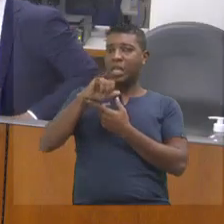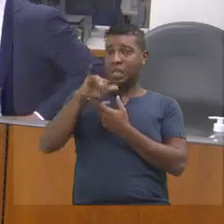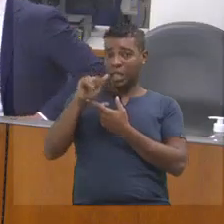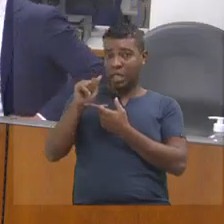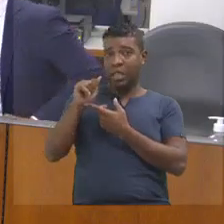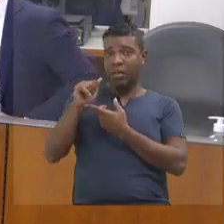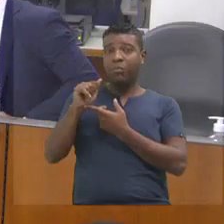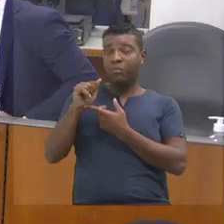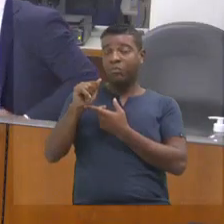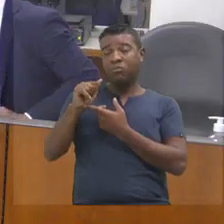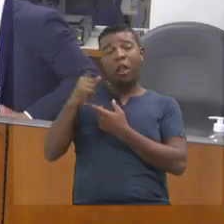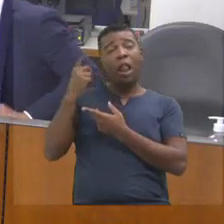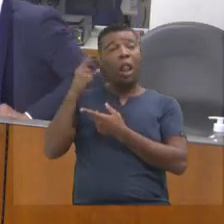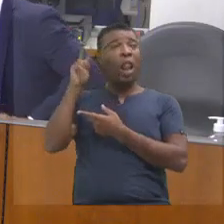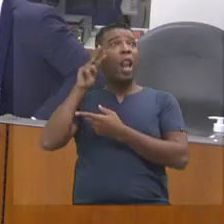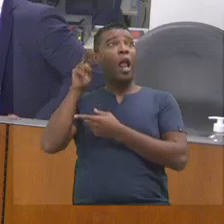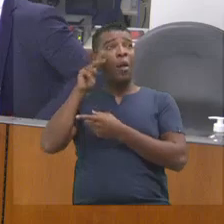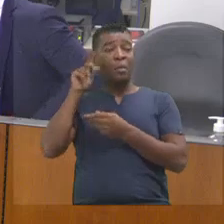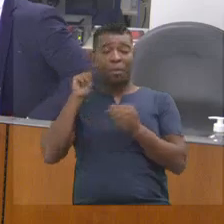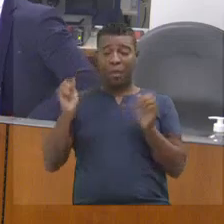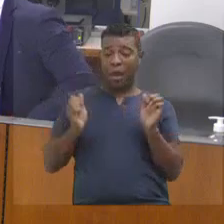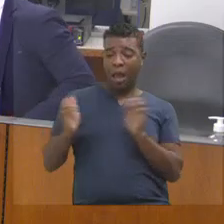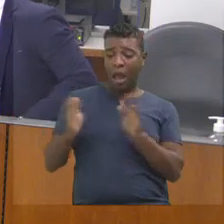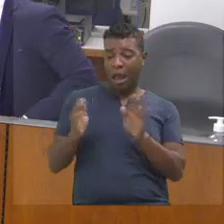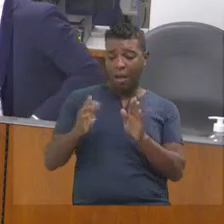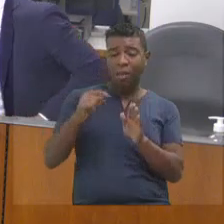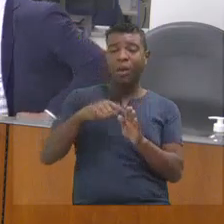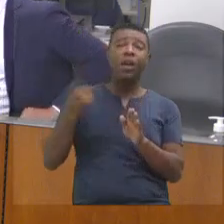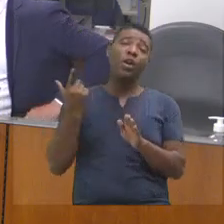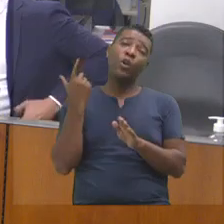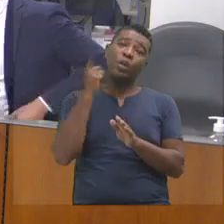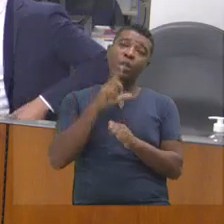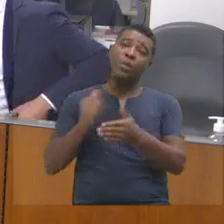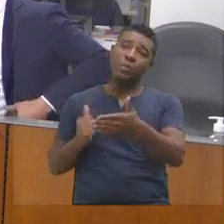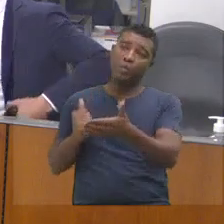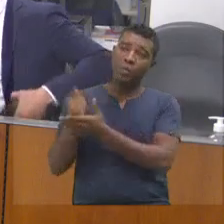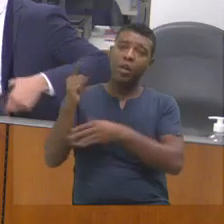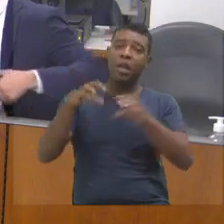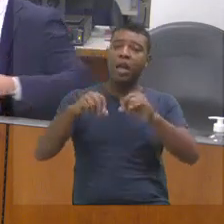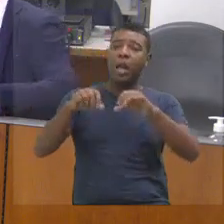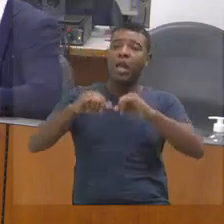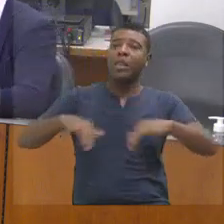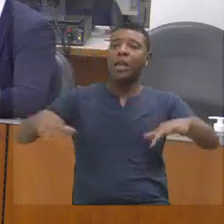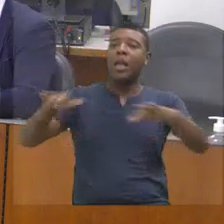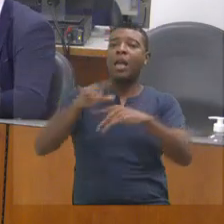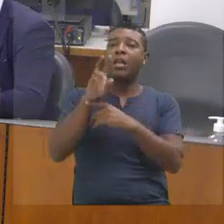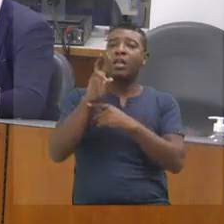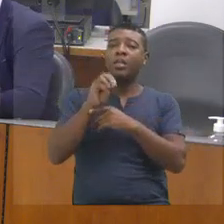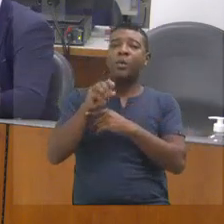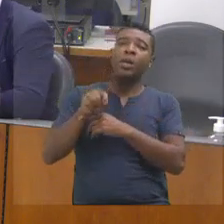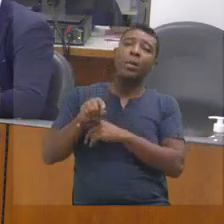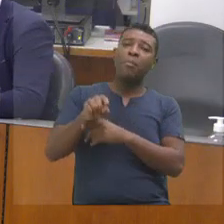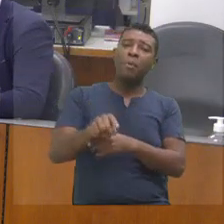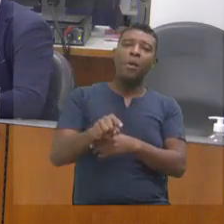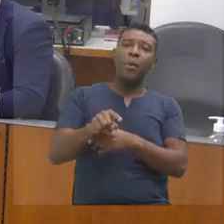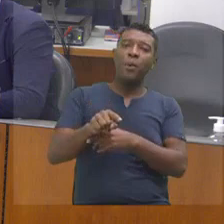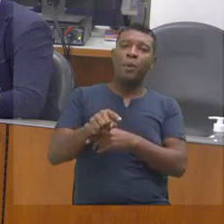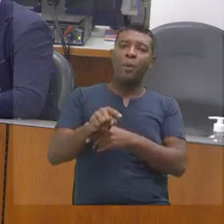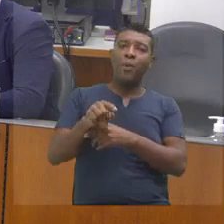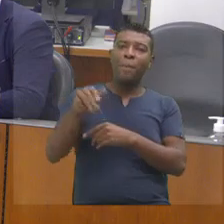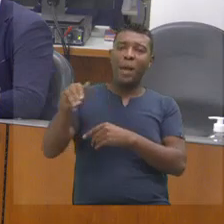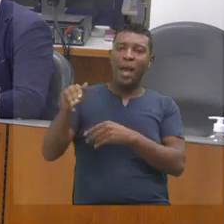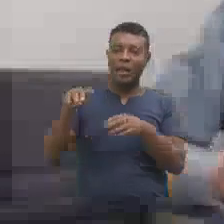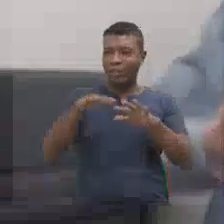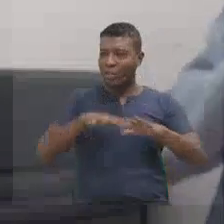na época o terreno de 50 mil metros é o lado hoje da prefeitura Nova de Montes Claros